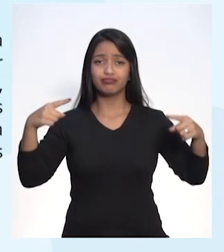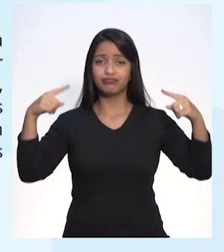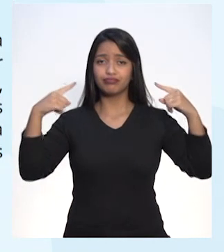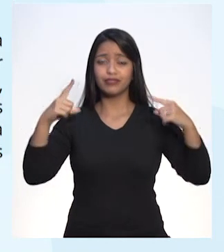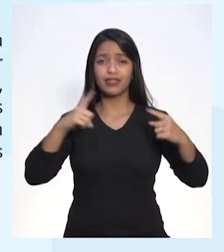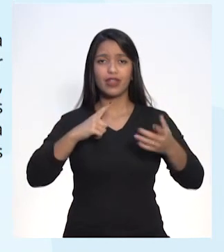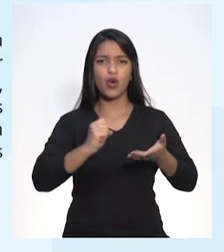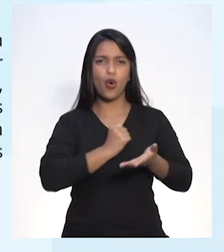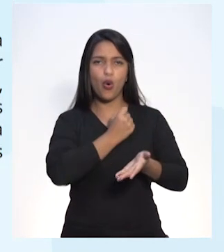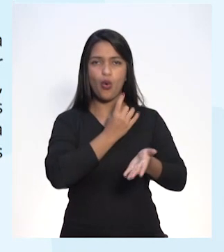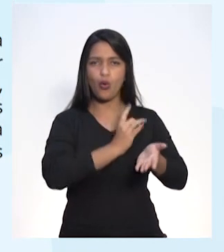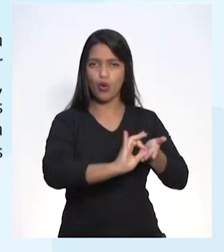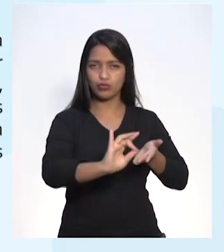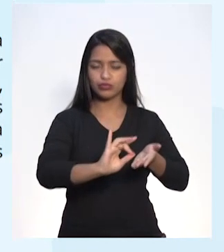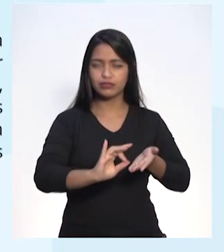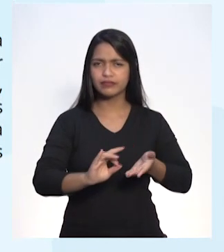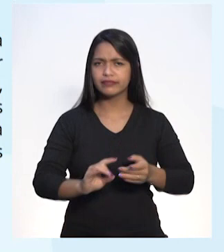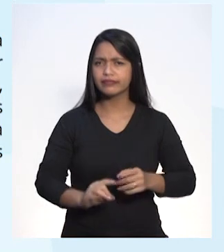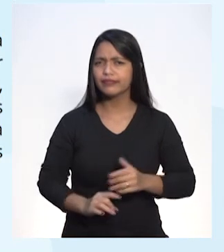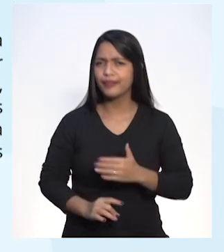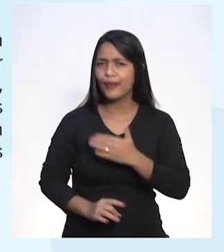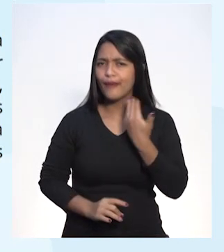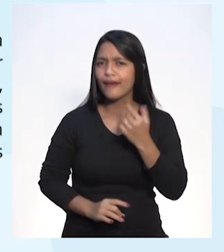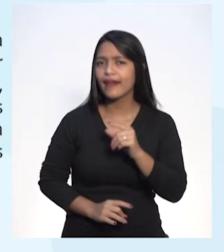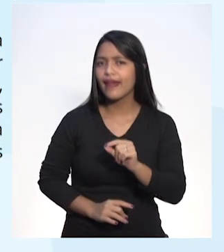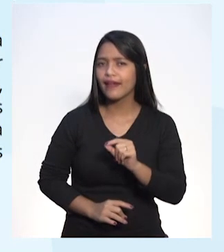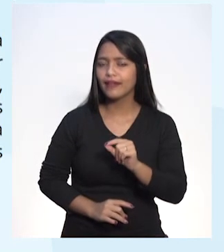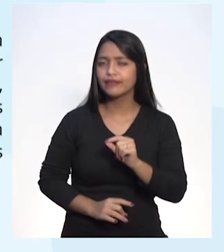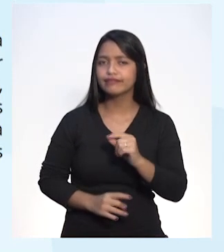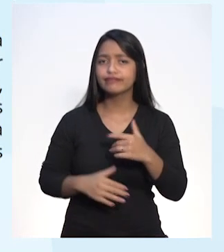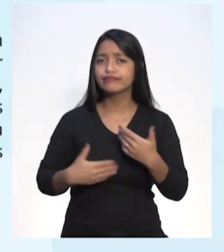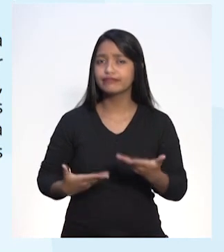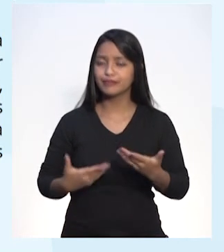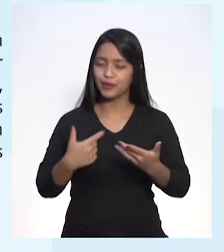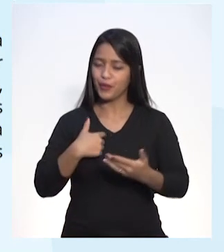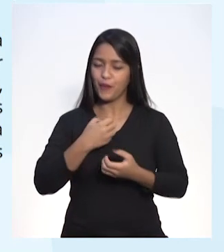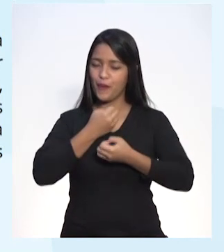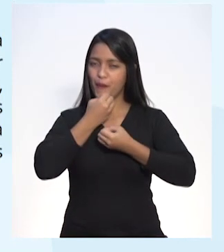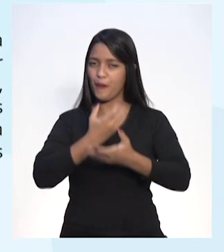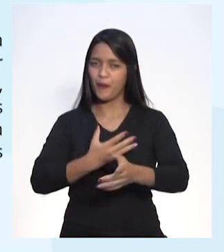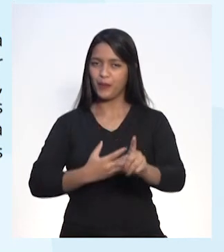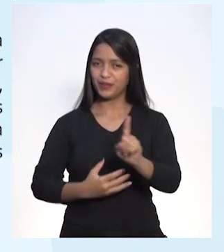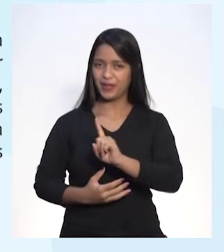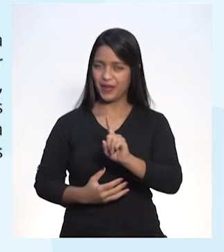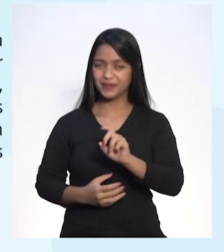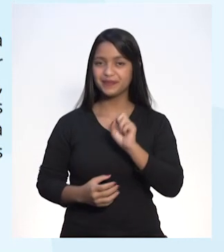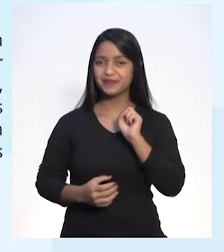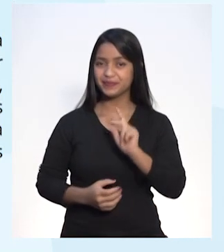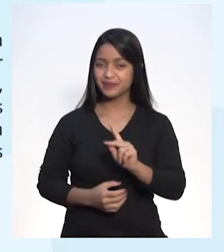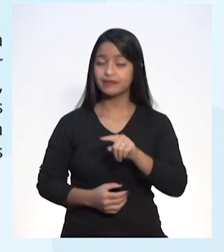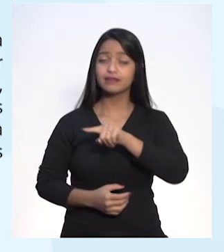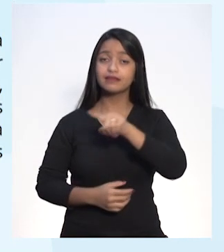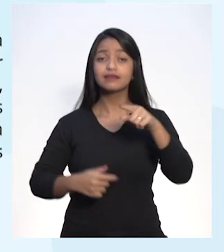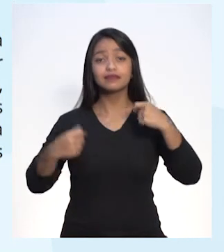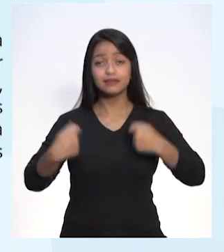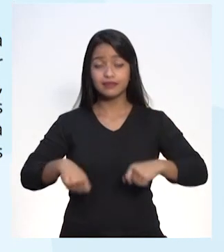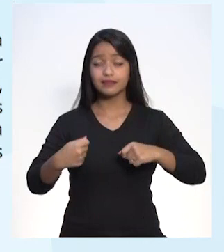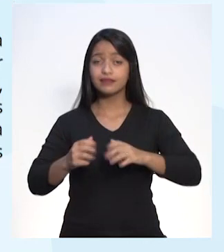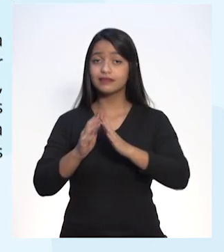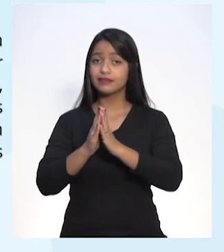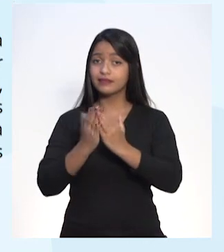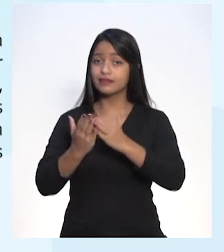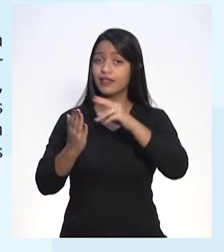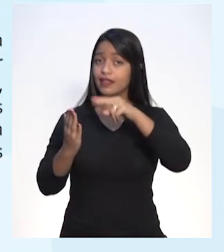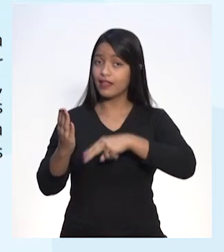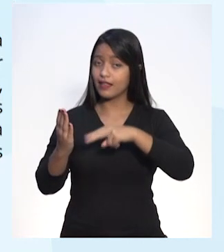e Julieta, né? Então, um era filho dos Montecchios, outro lá dos Capuleto, só que não interessava que eles eram